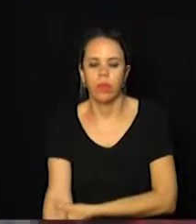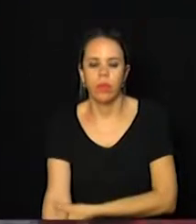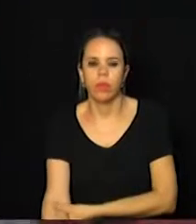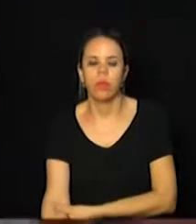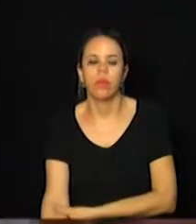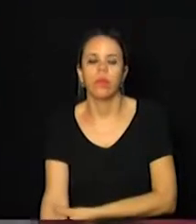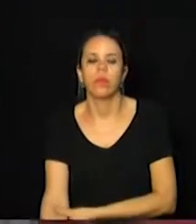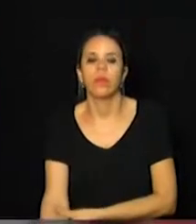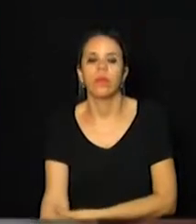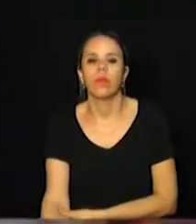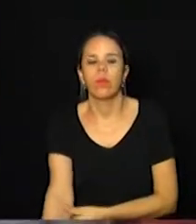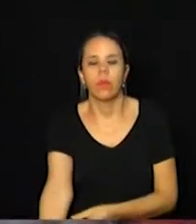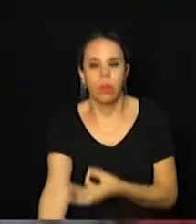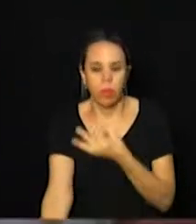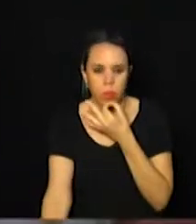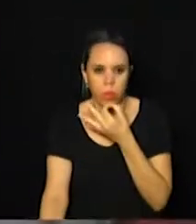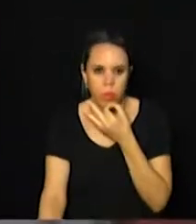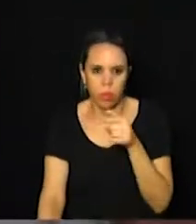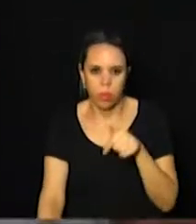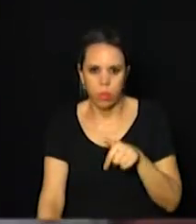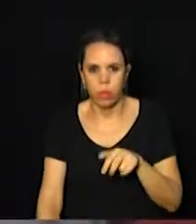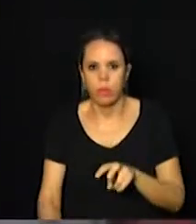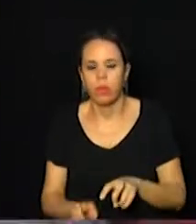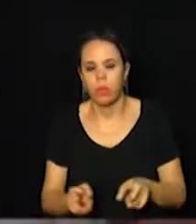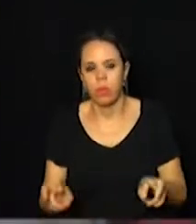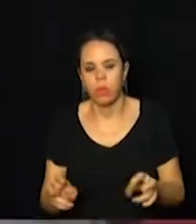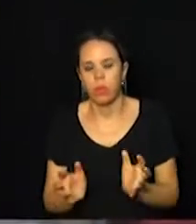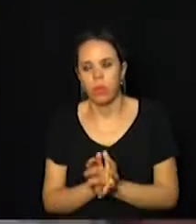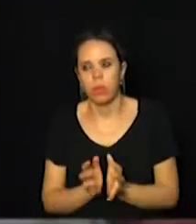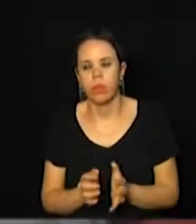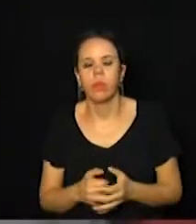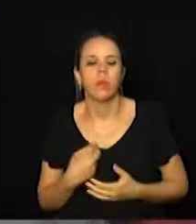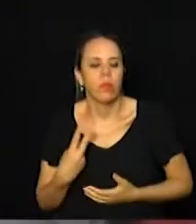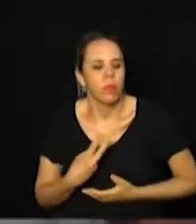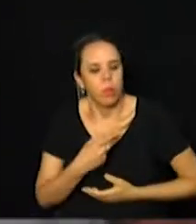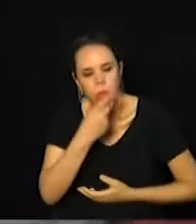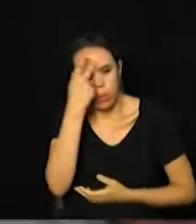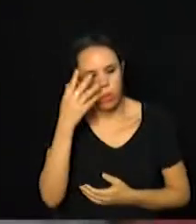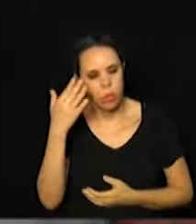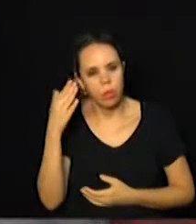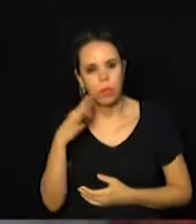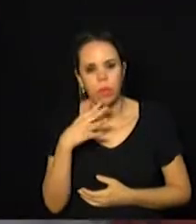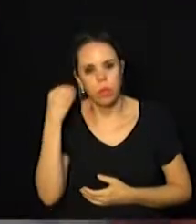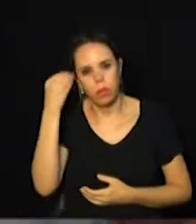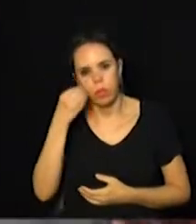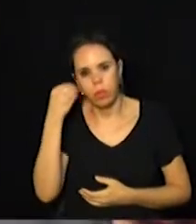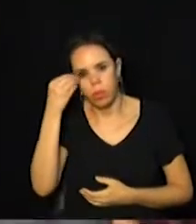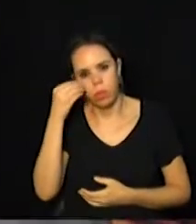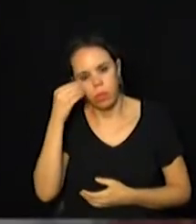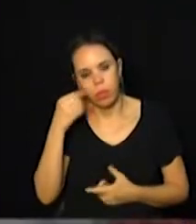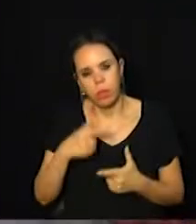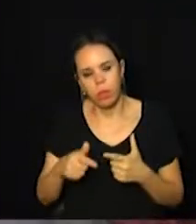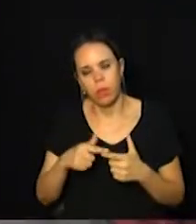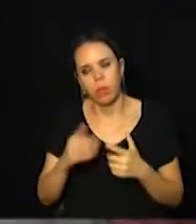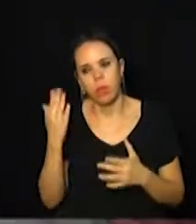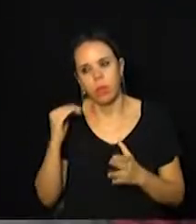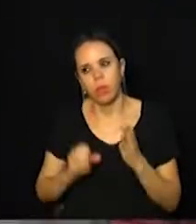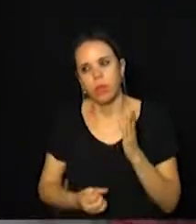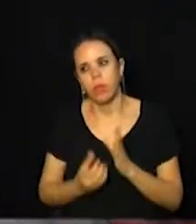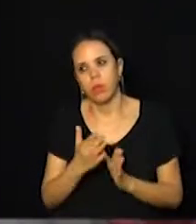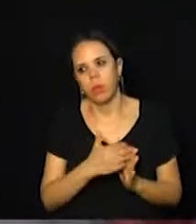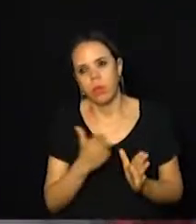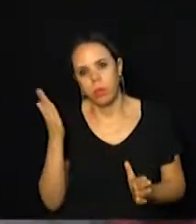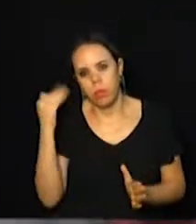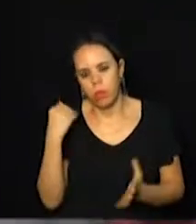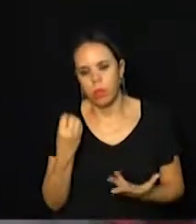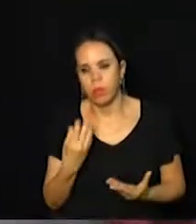palavra a sua contribuição aqui nessa frente parlamentar uma pessoa conhecedora de todos os problemas e